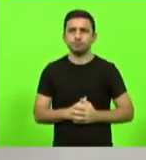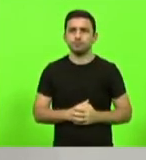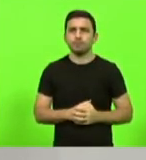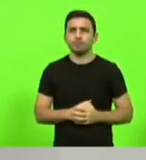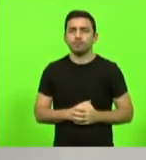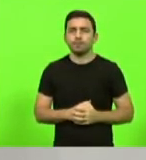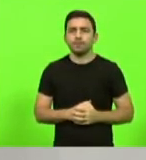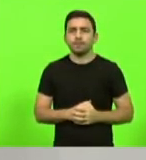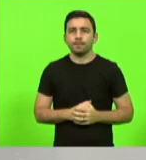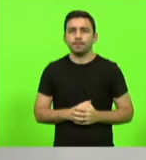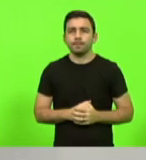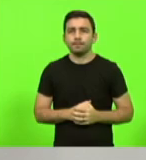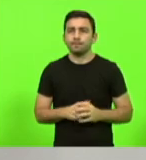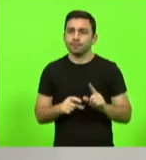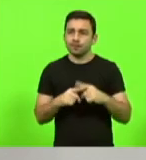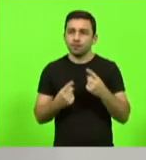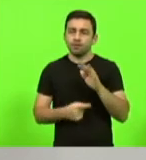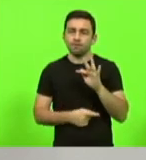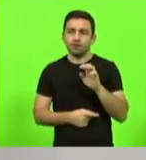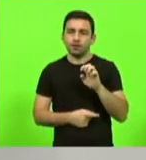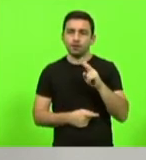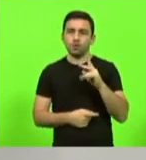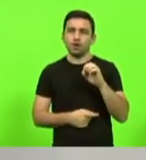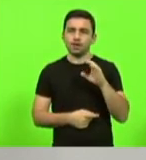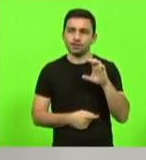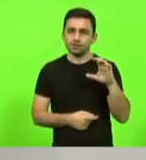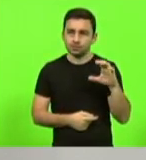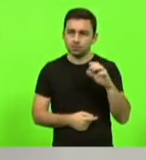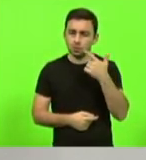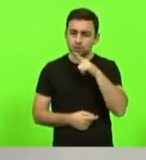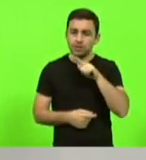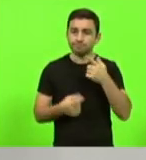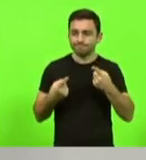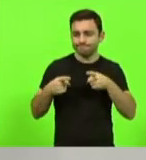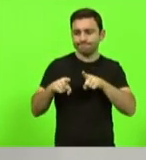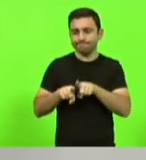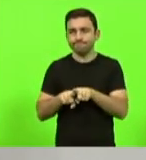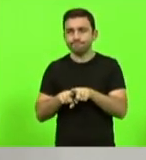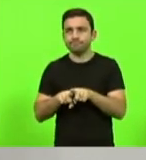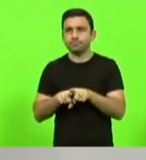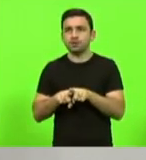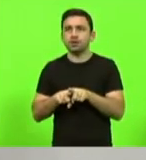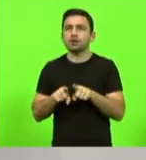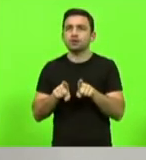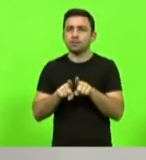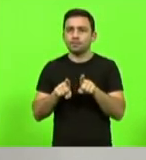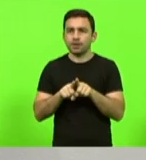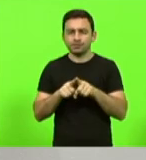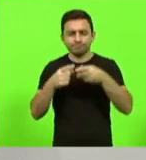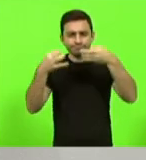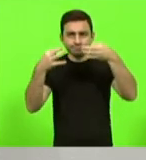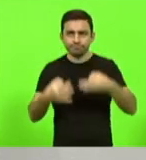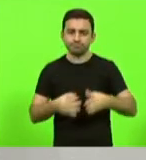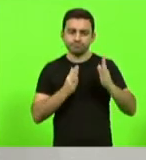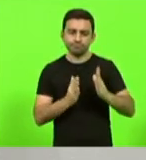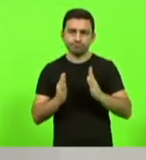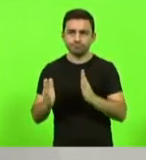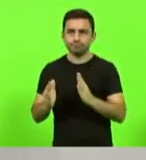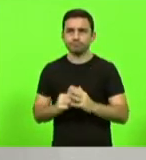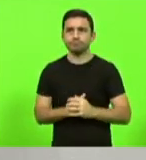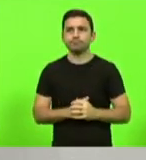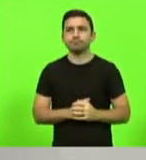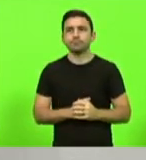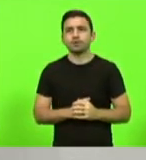É assim que a FEUESC atua, em parceria e de forma coordenada.